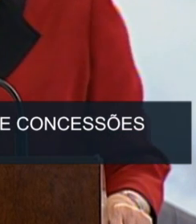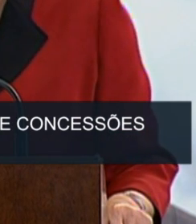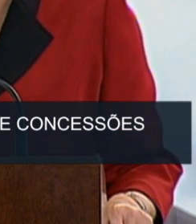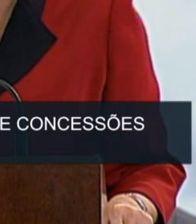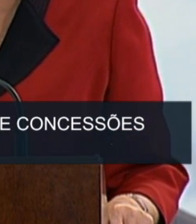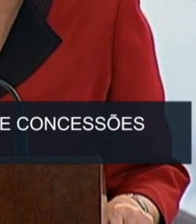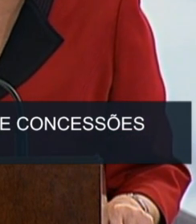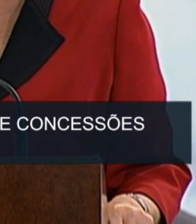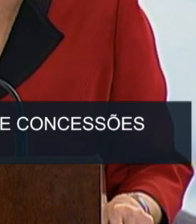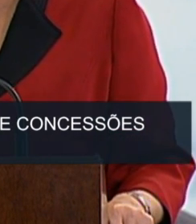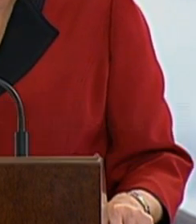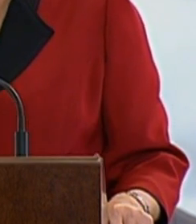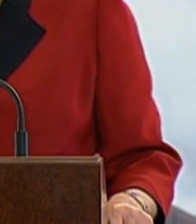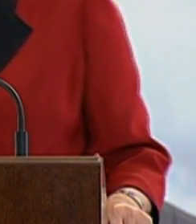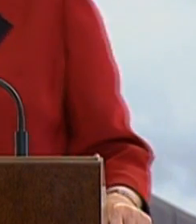e melhores